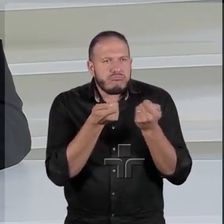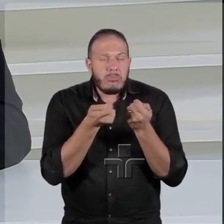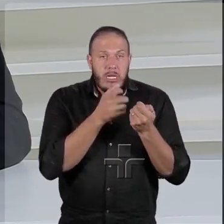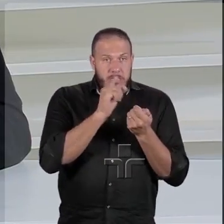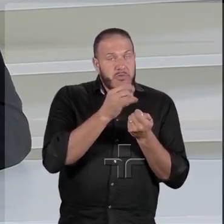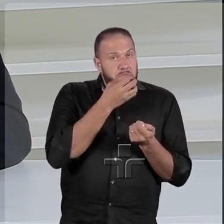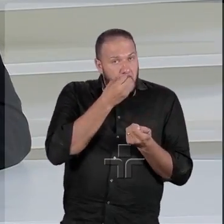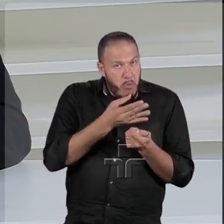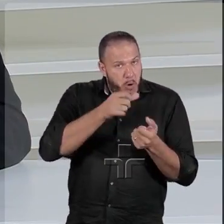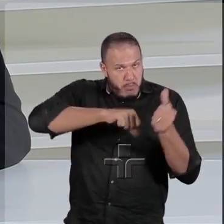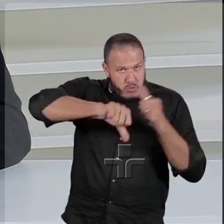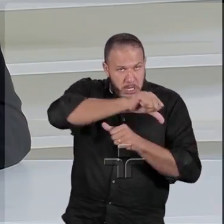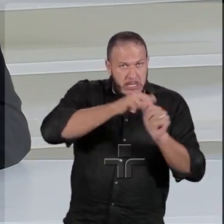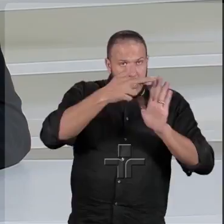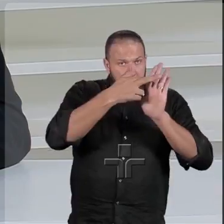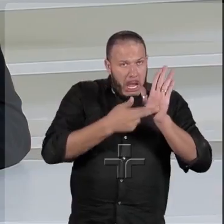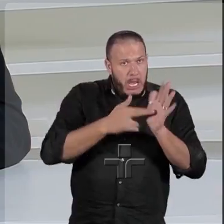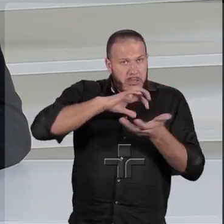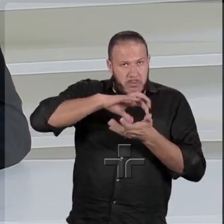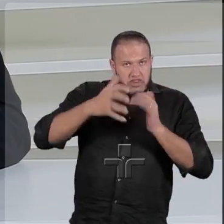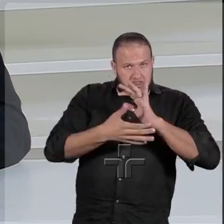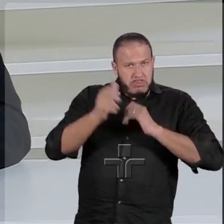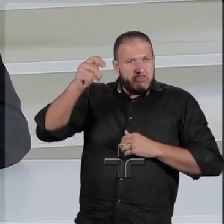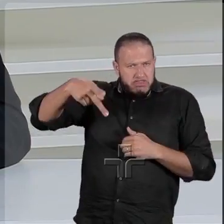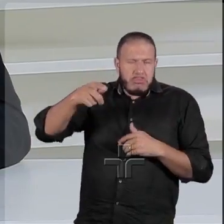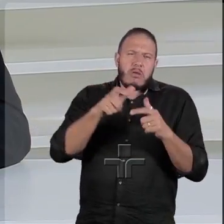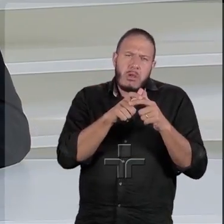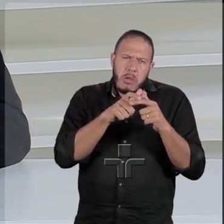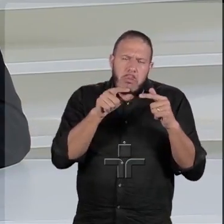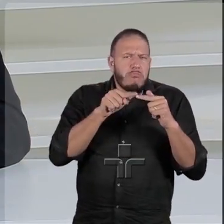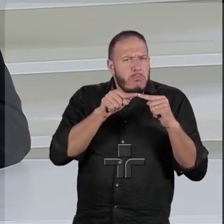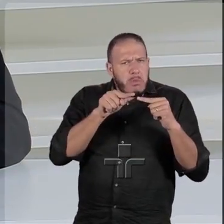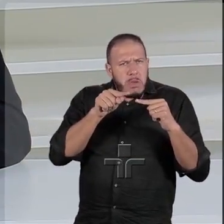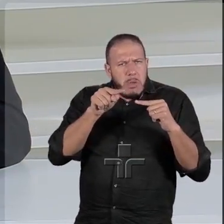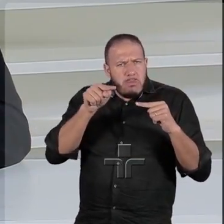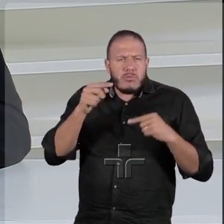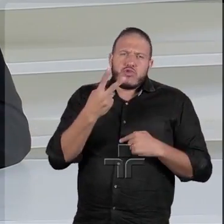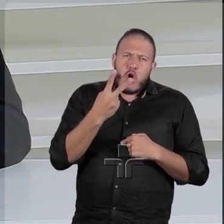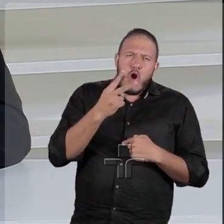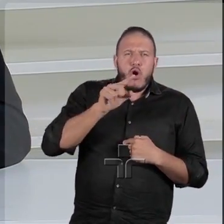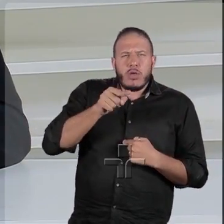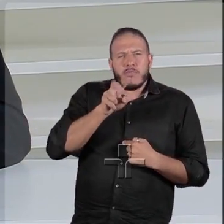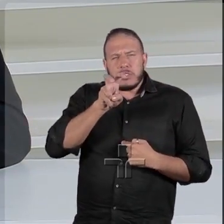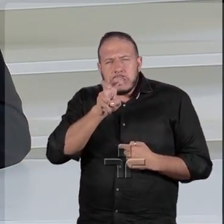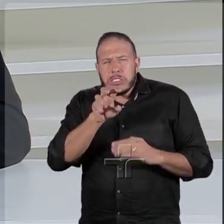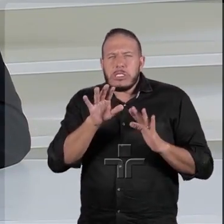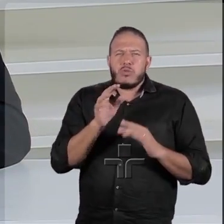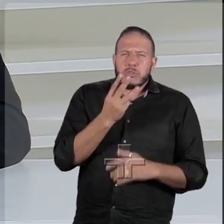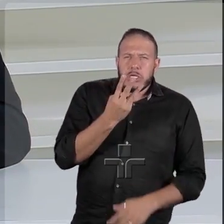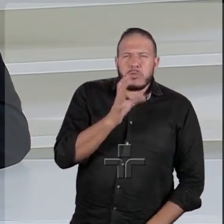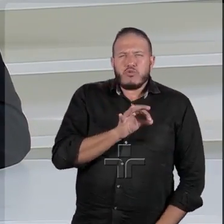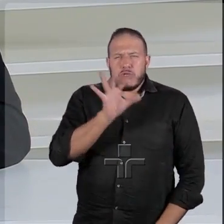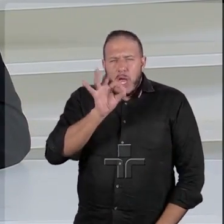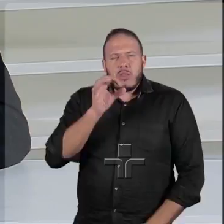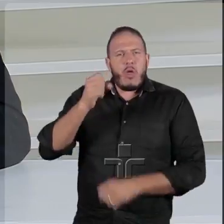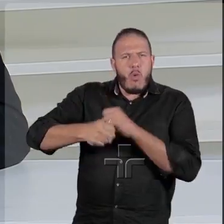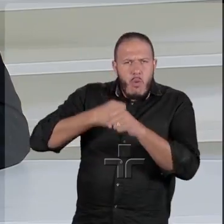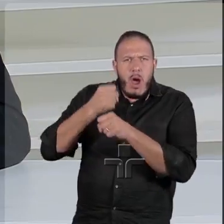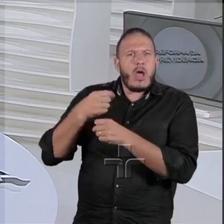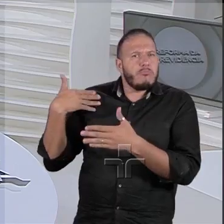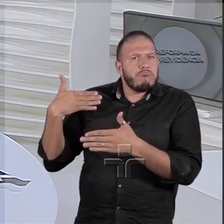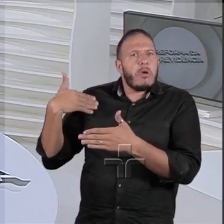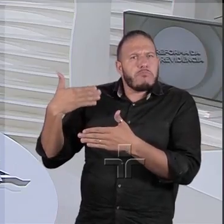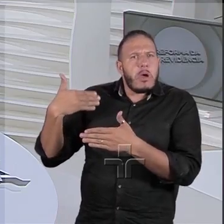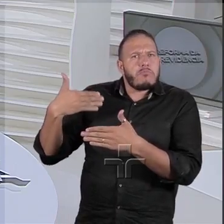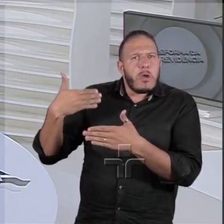boa reforma, a economia tende a crescer, sei lá, 2,5%, 3% ao ano. E isso dá, então, espaço